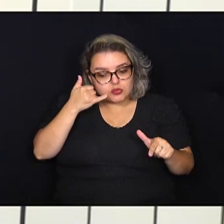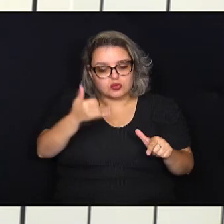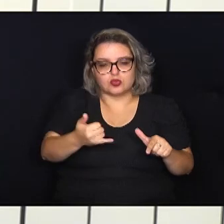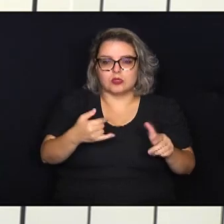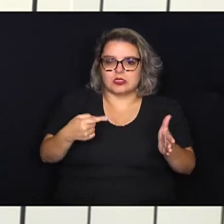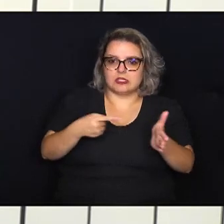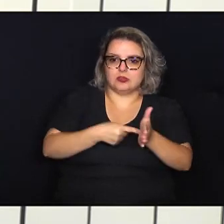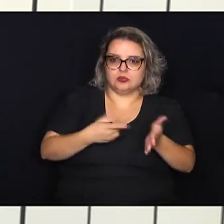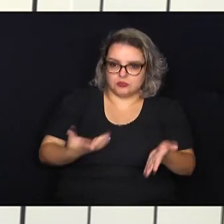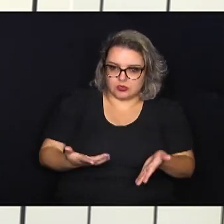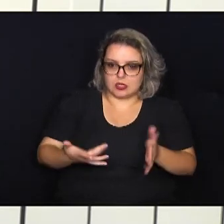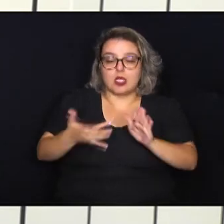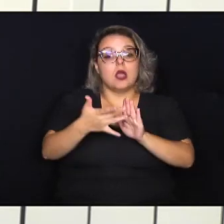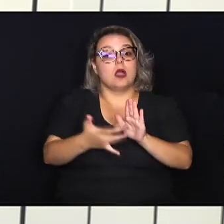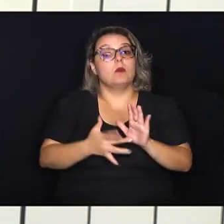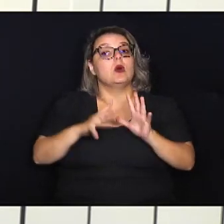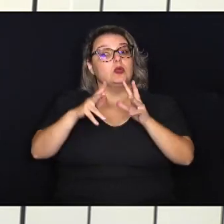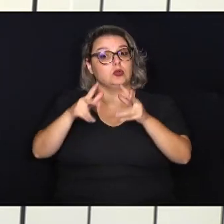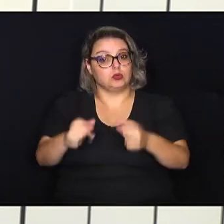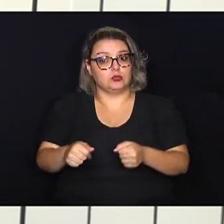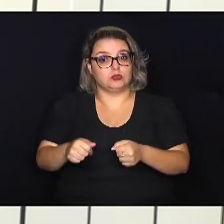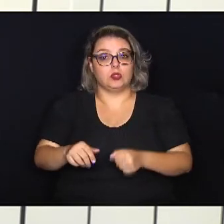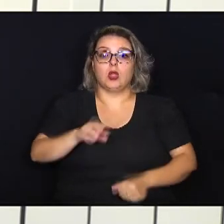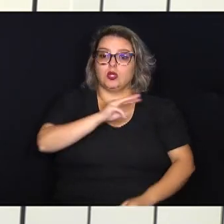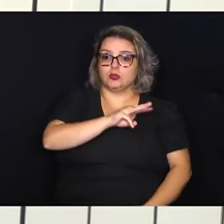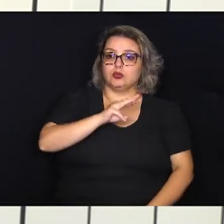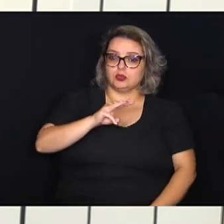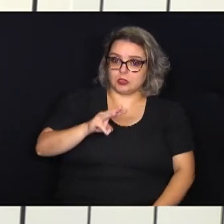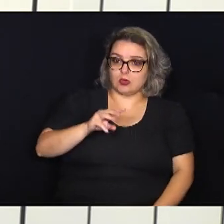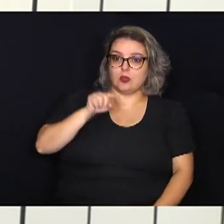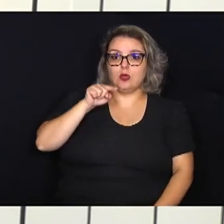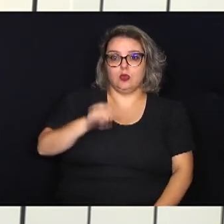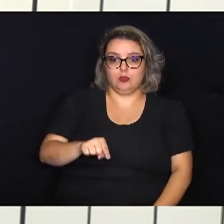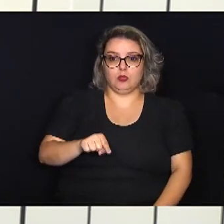queixa. A pauta completa está lá no site